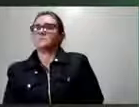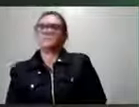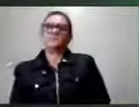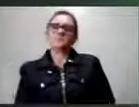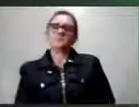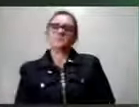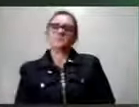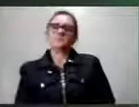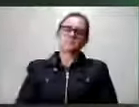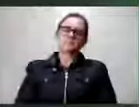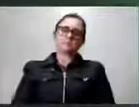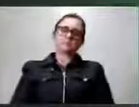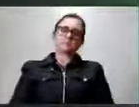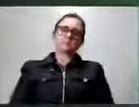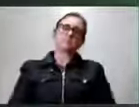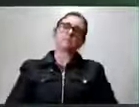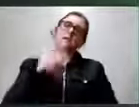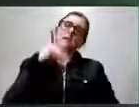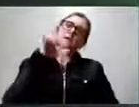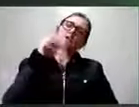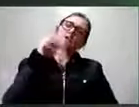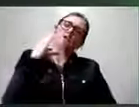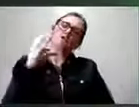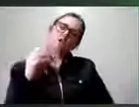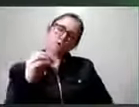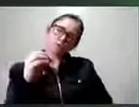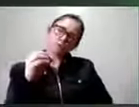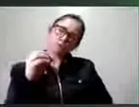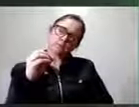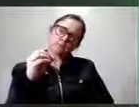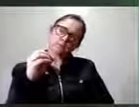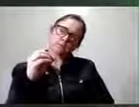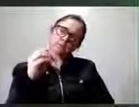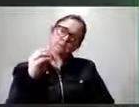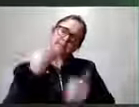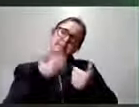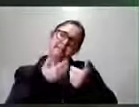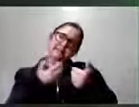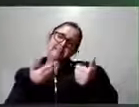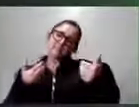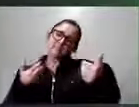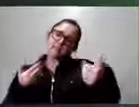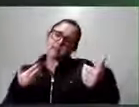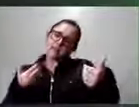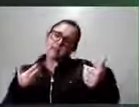O disco da articulação temporomandibular separa